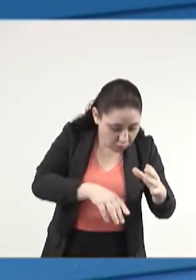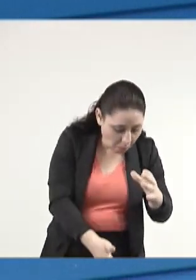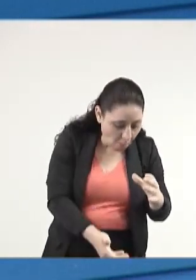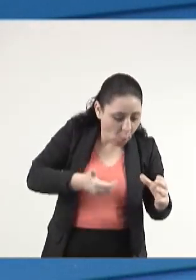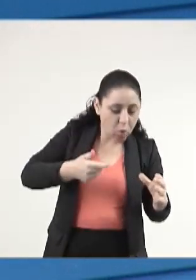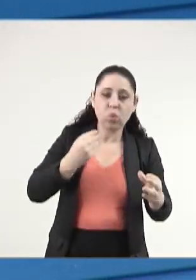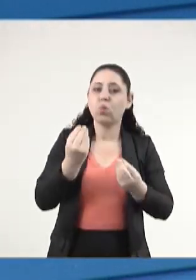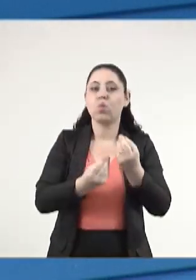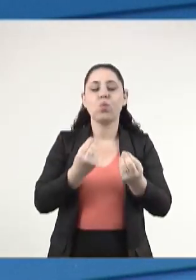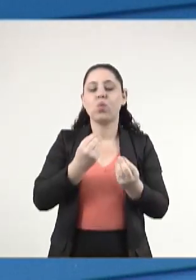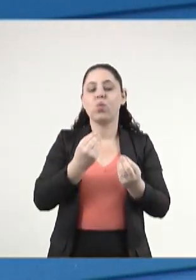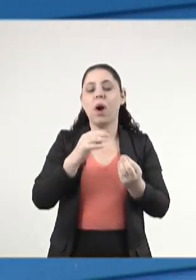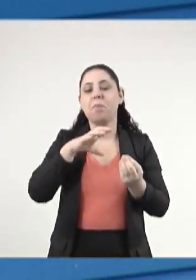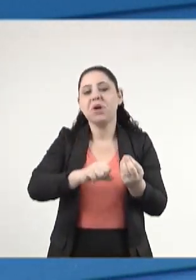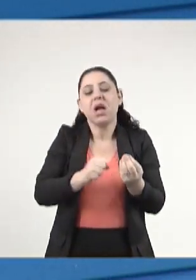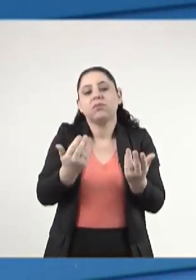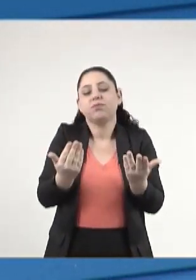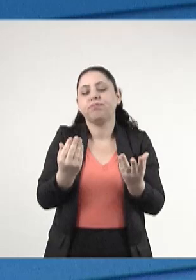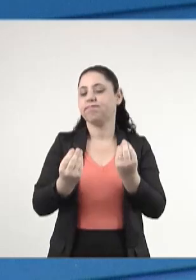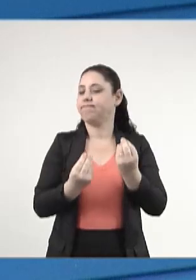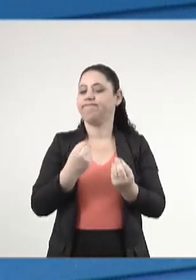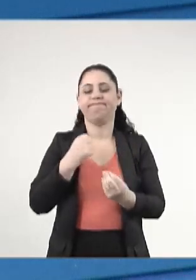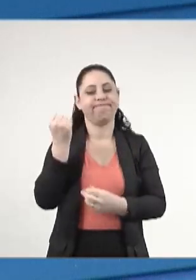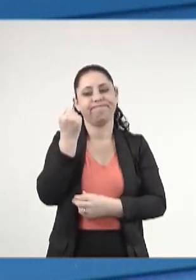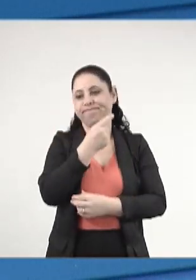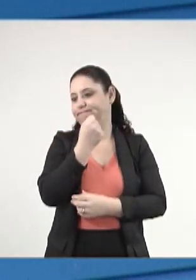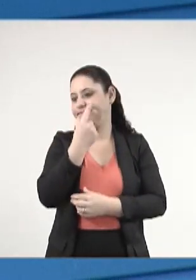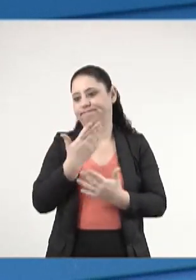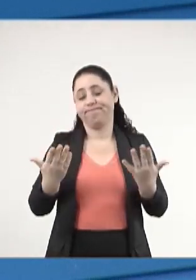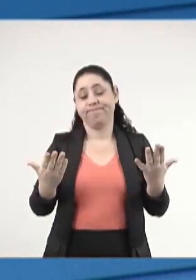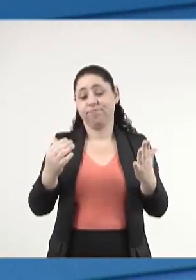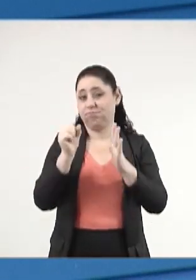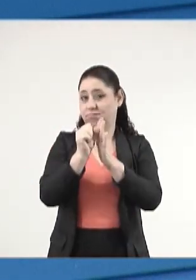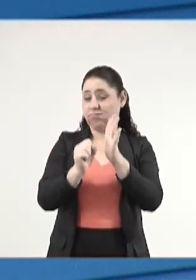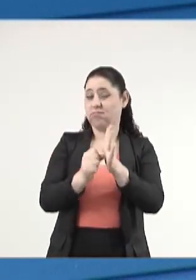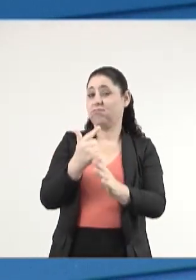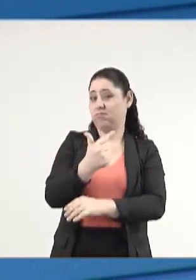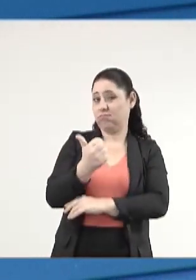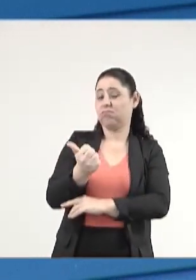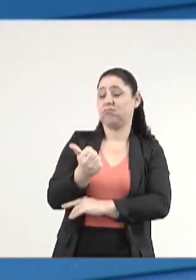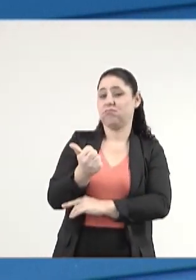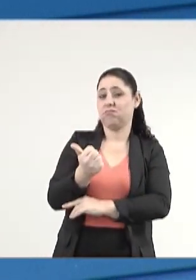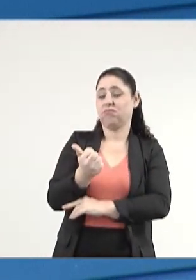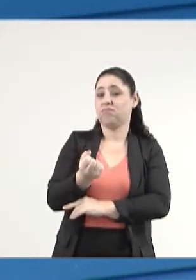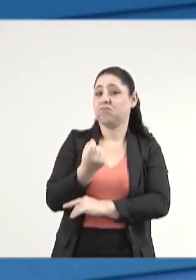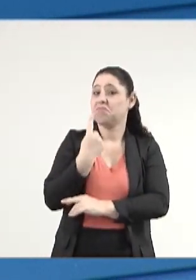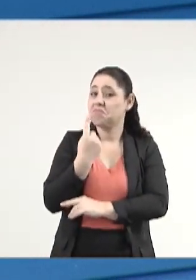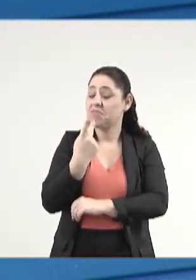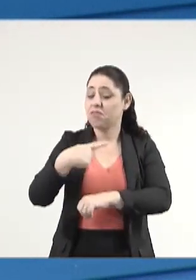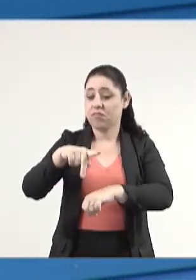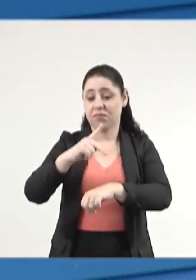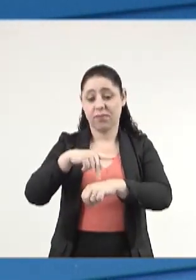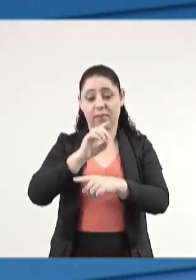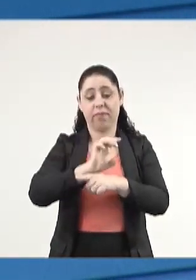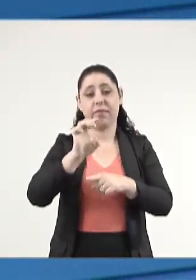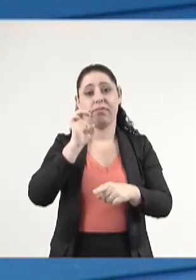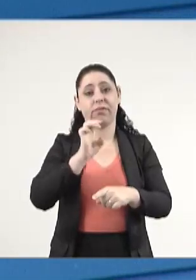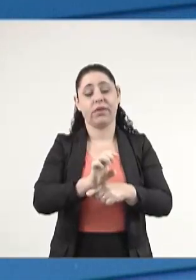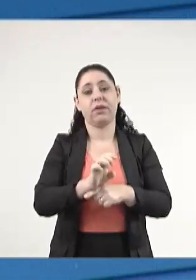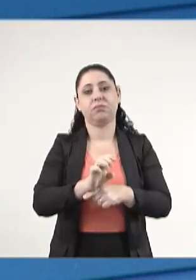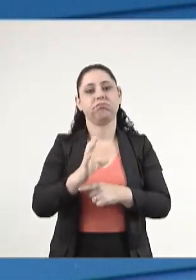né? Então, é uma piada. No século XXI, né, num país e num